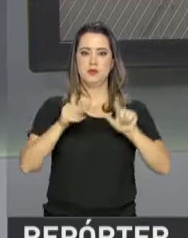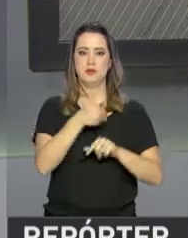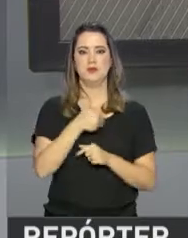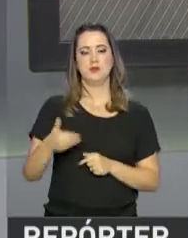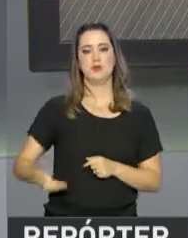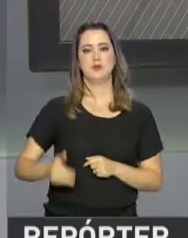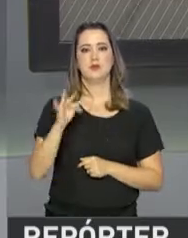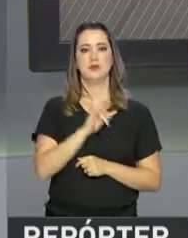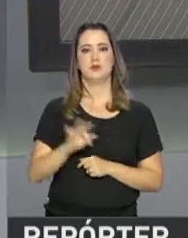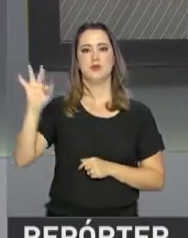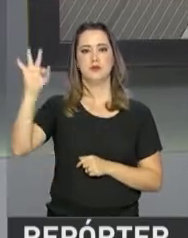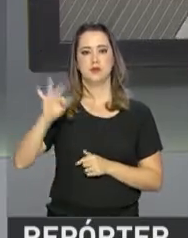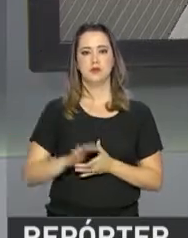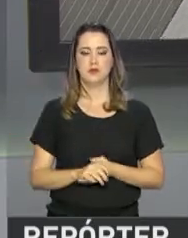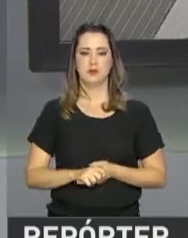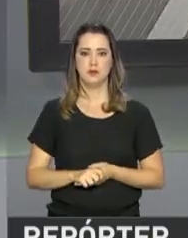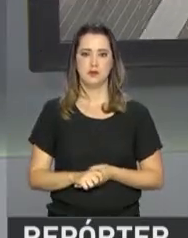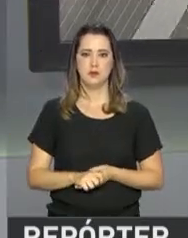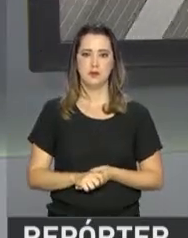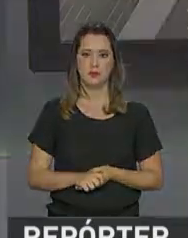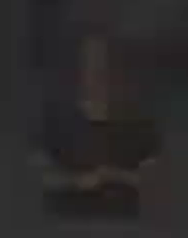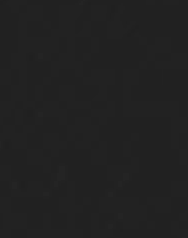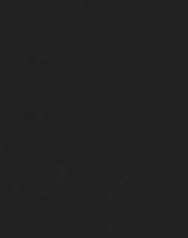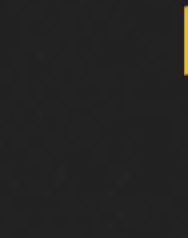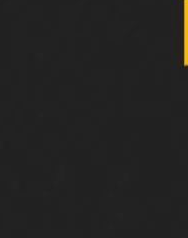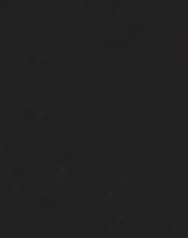nbr a tv do governo federal